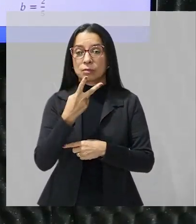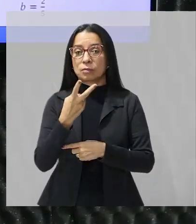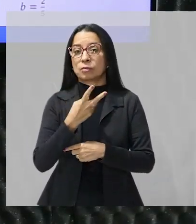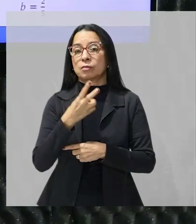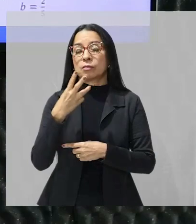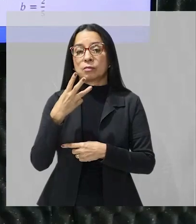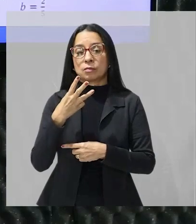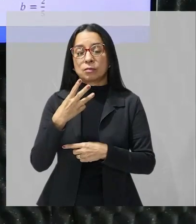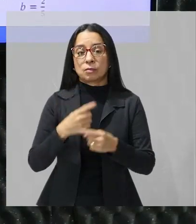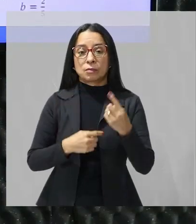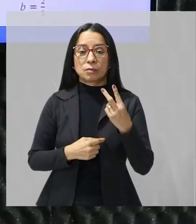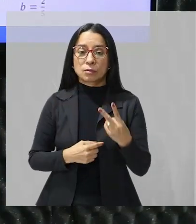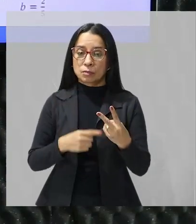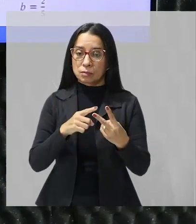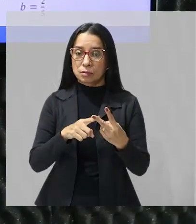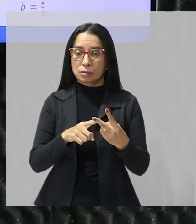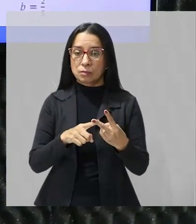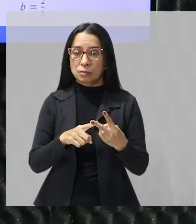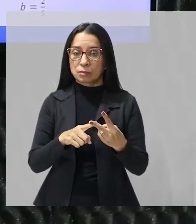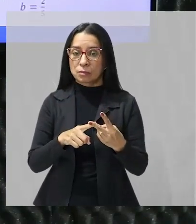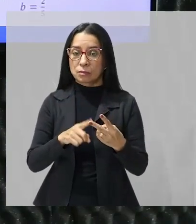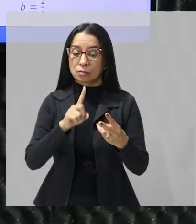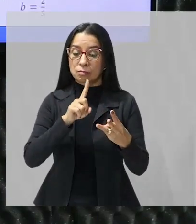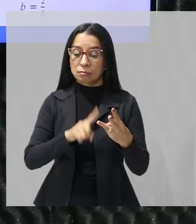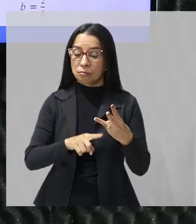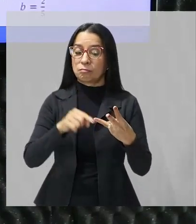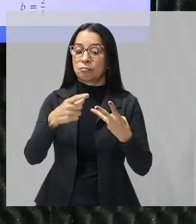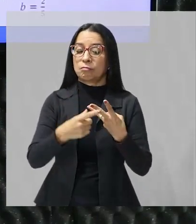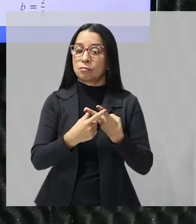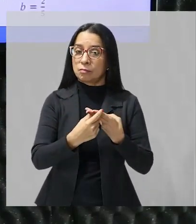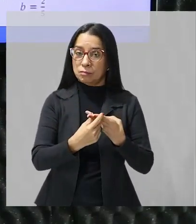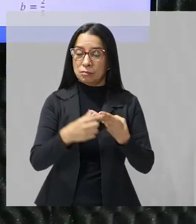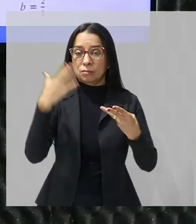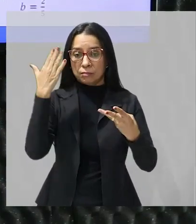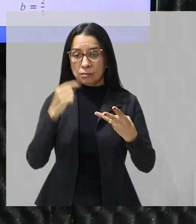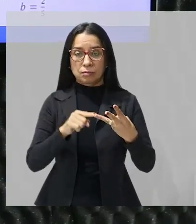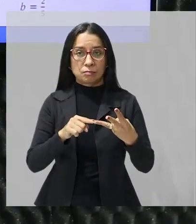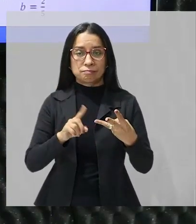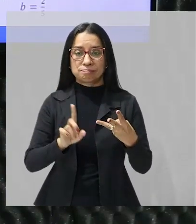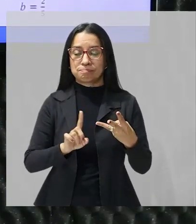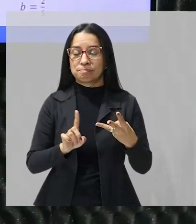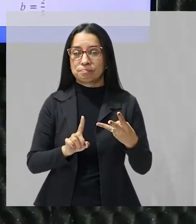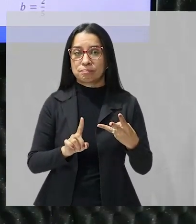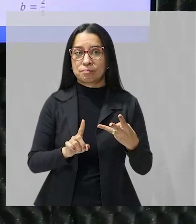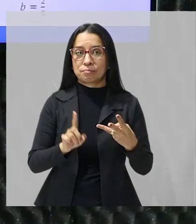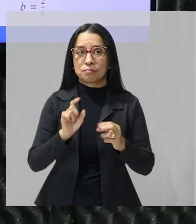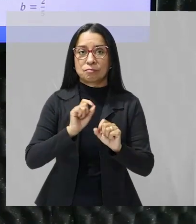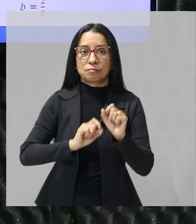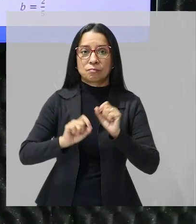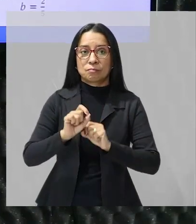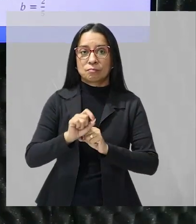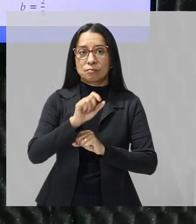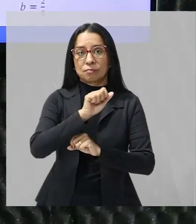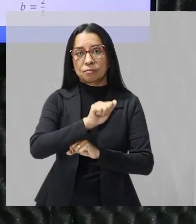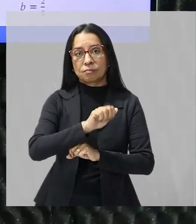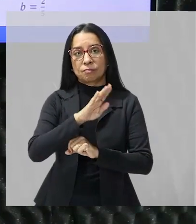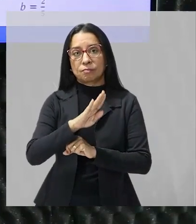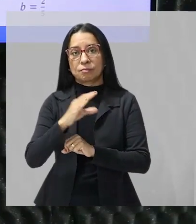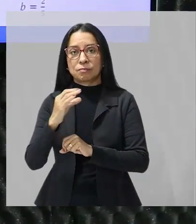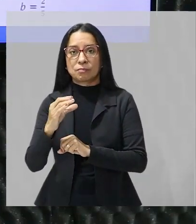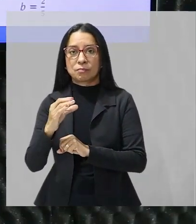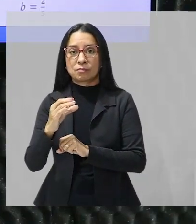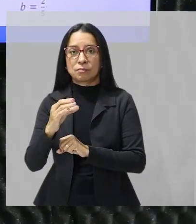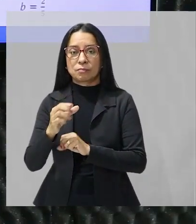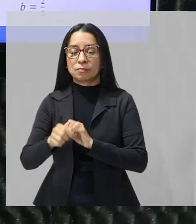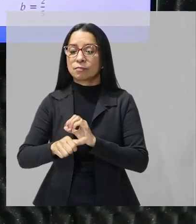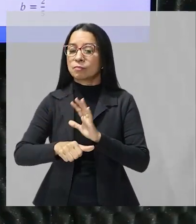das 3 informações que nós precisamos. Nós precisamos aqui descobrir quem é A, quem é B e quem é C. O C